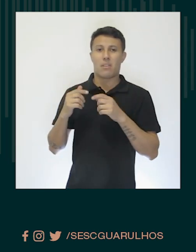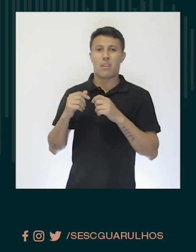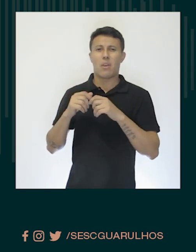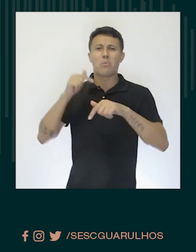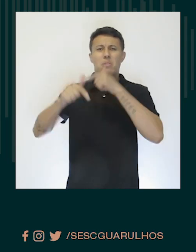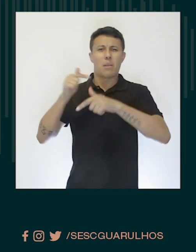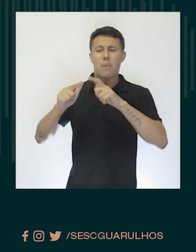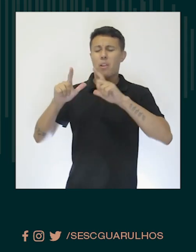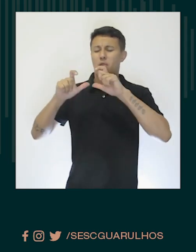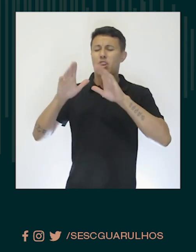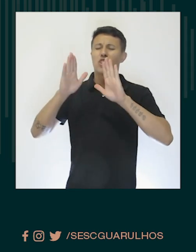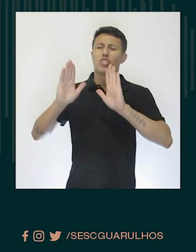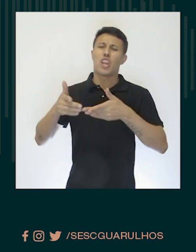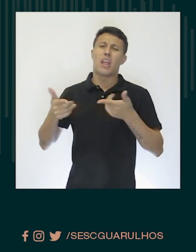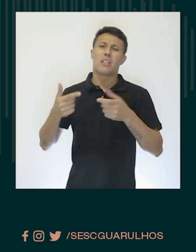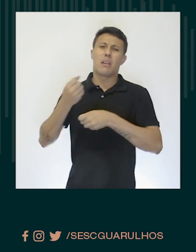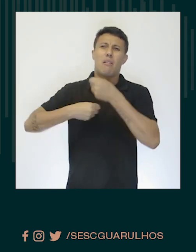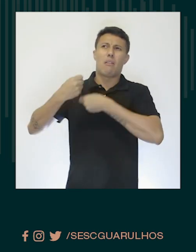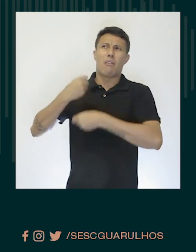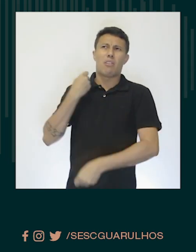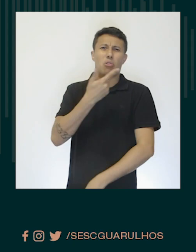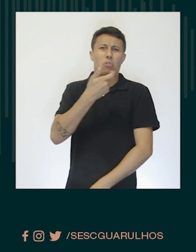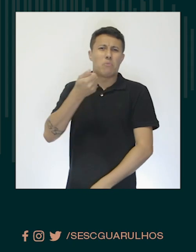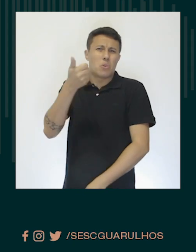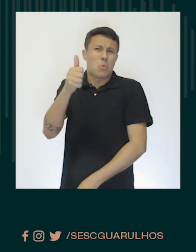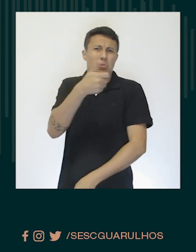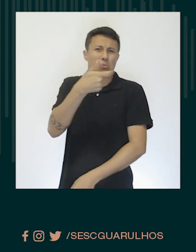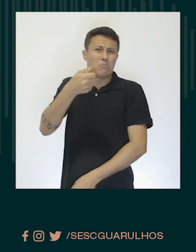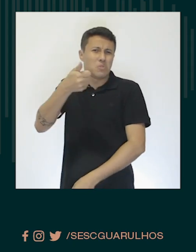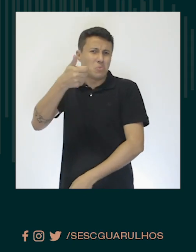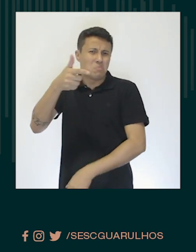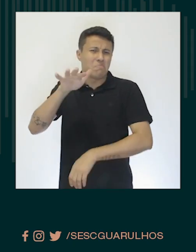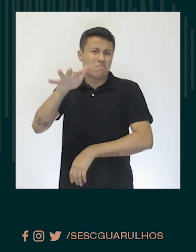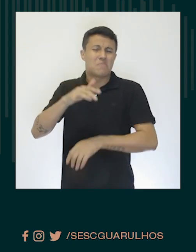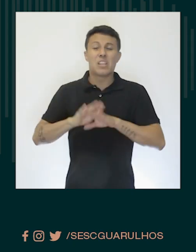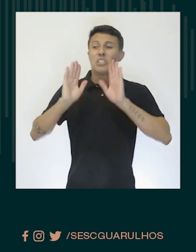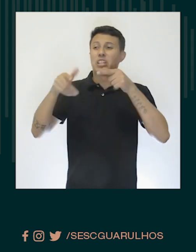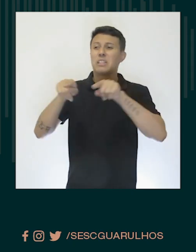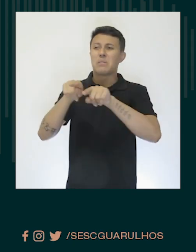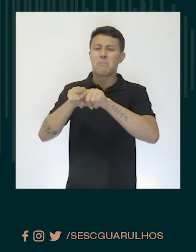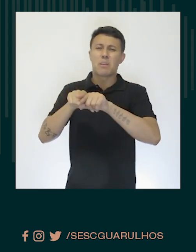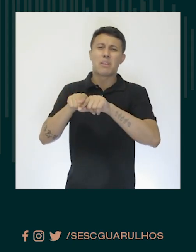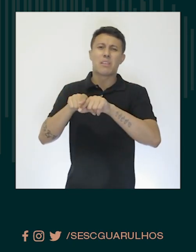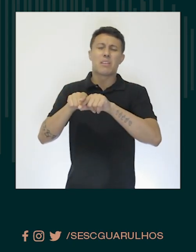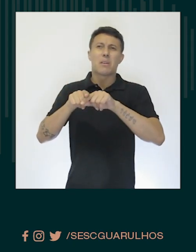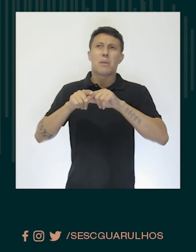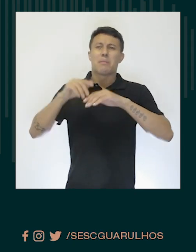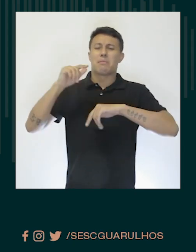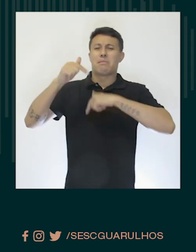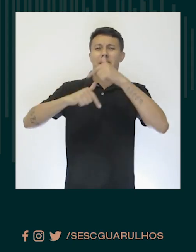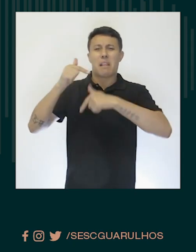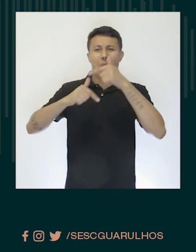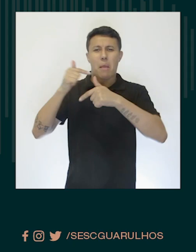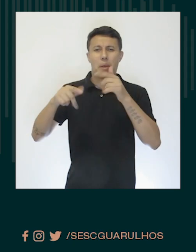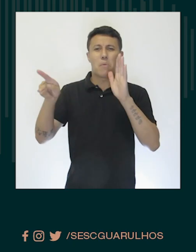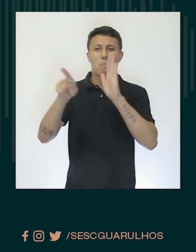faço fotografia aqui na cidade desde 2011, 2012. Já participei de vários coletivos